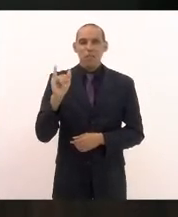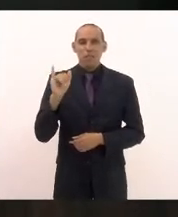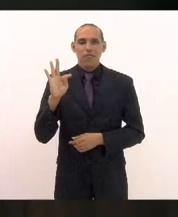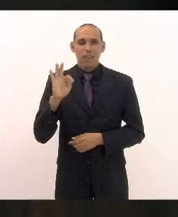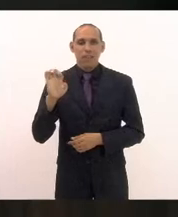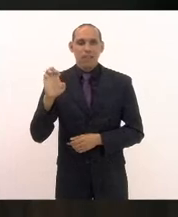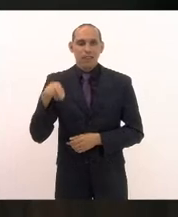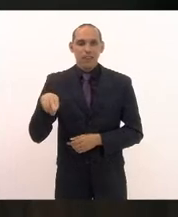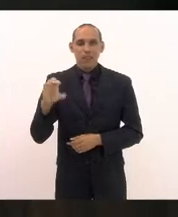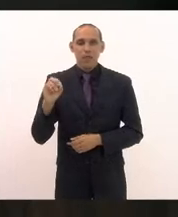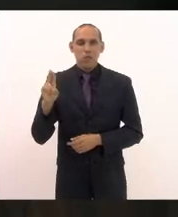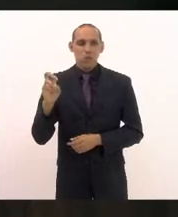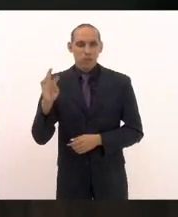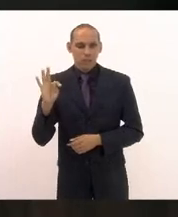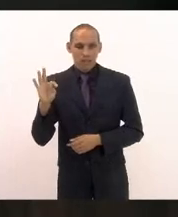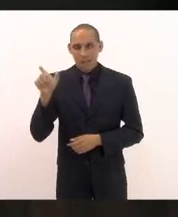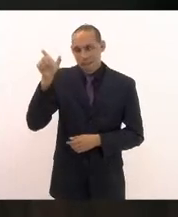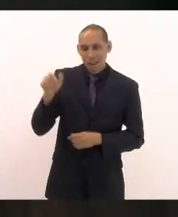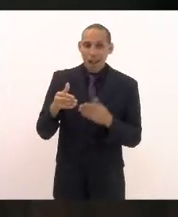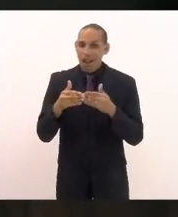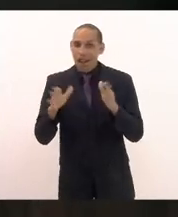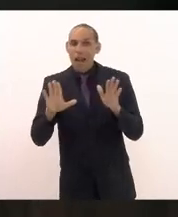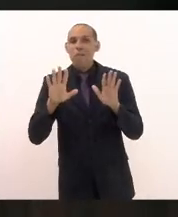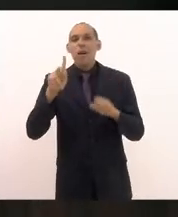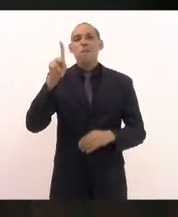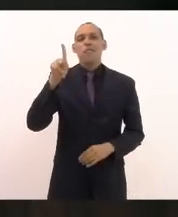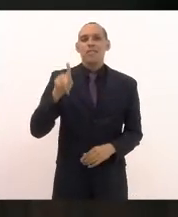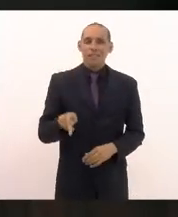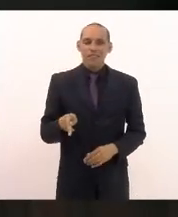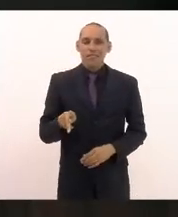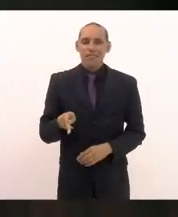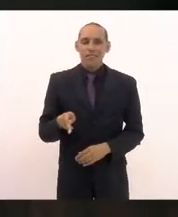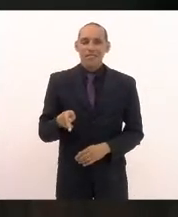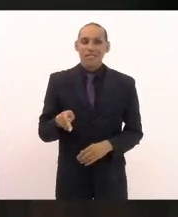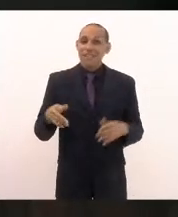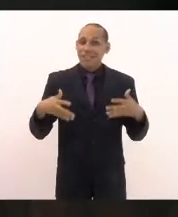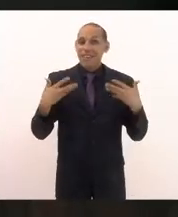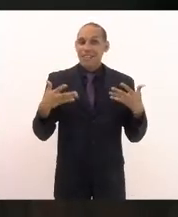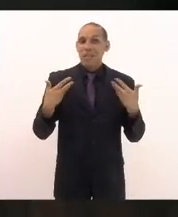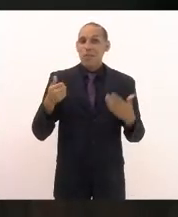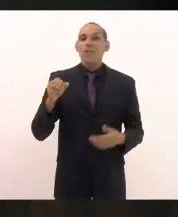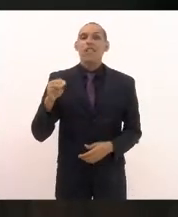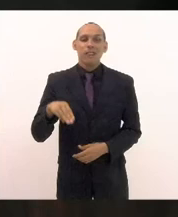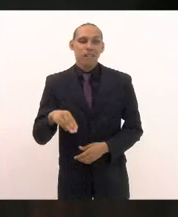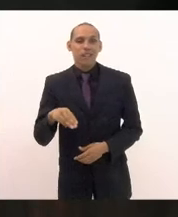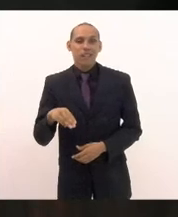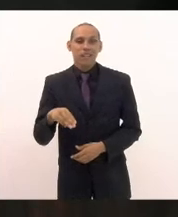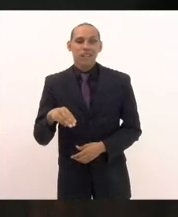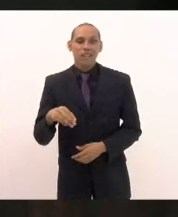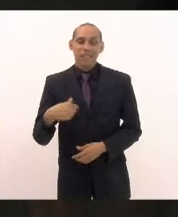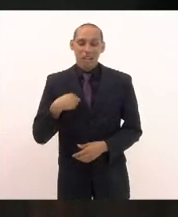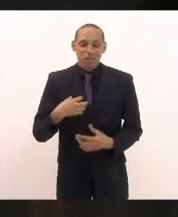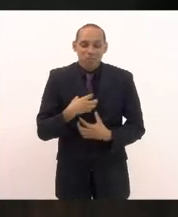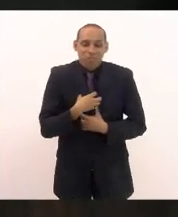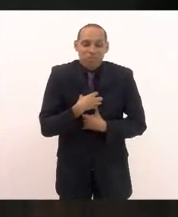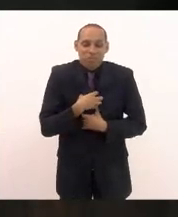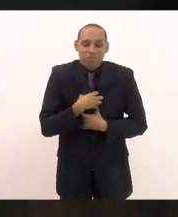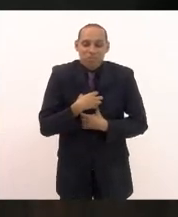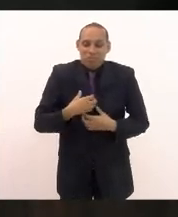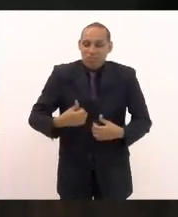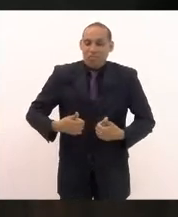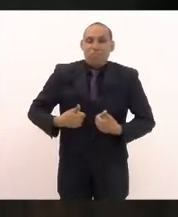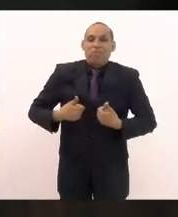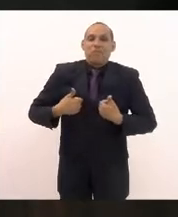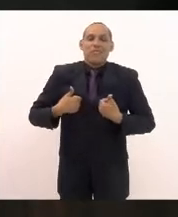ele abrirá, mas quem estará presidindo com muita alegria, e me sinto até muito honrada, serei